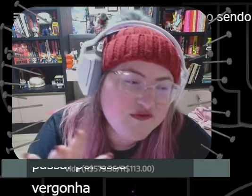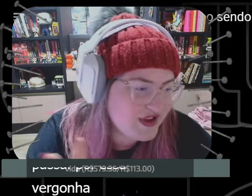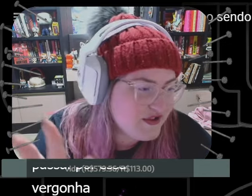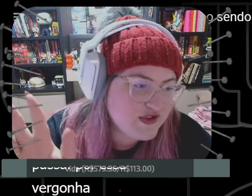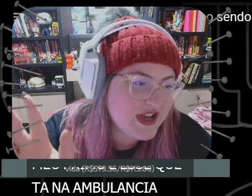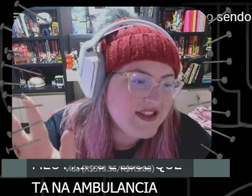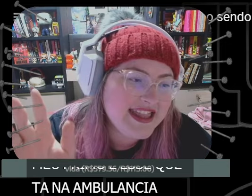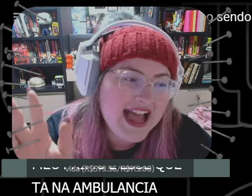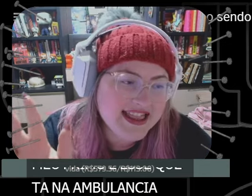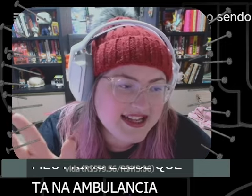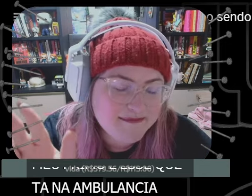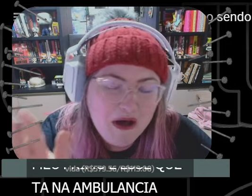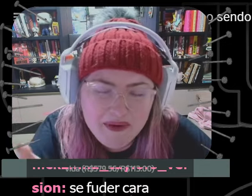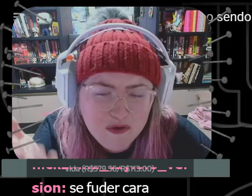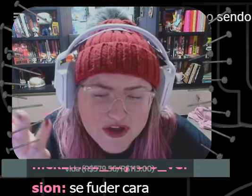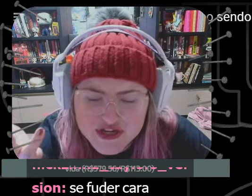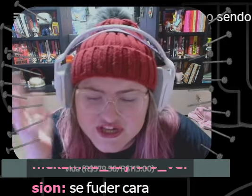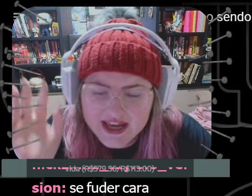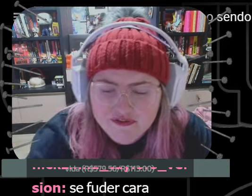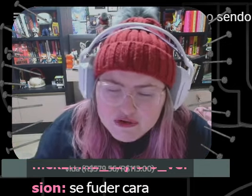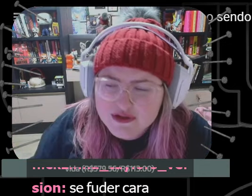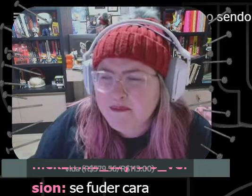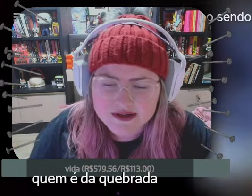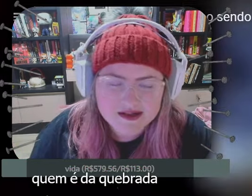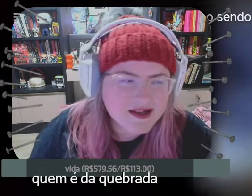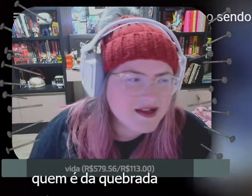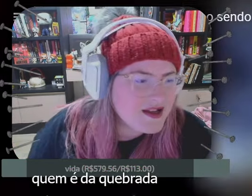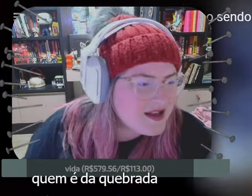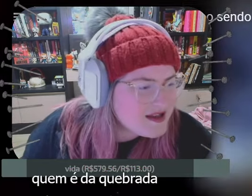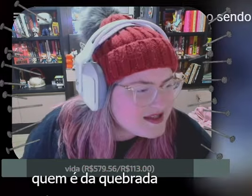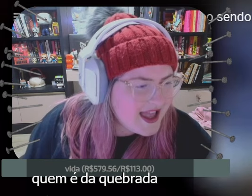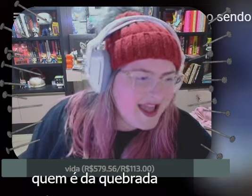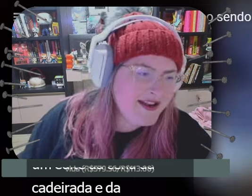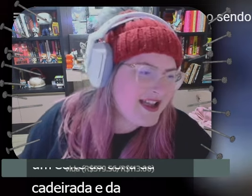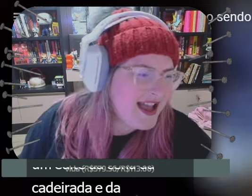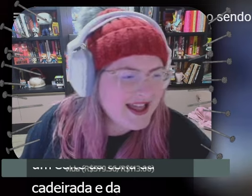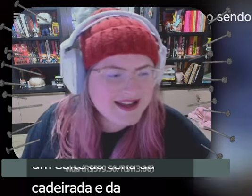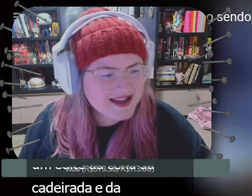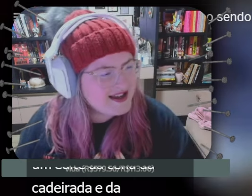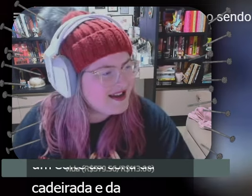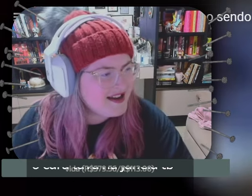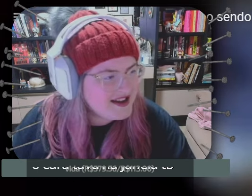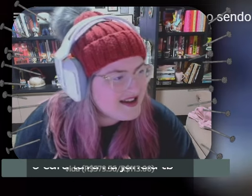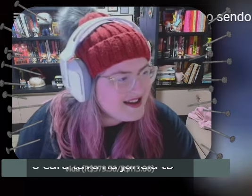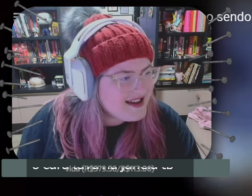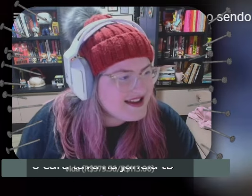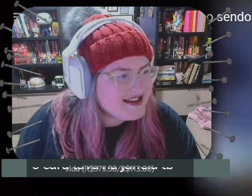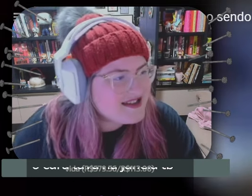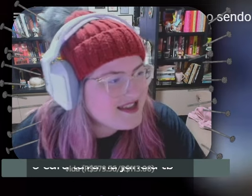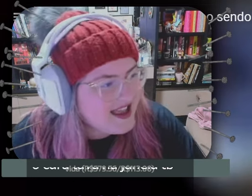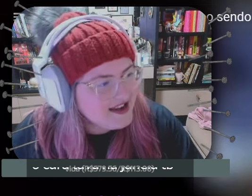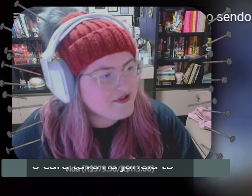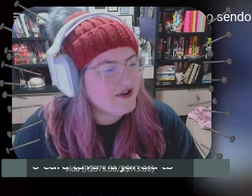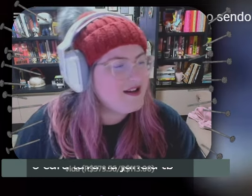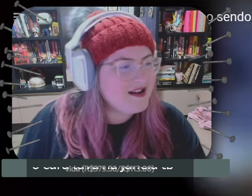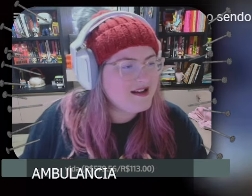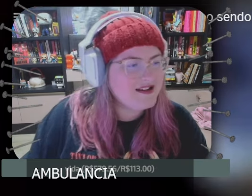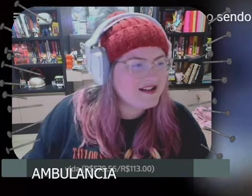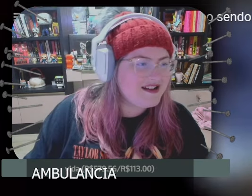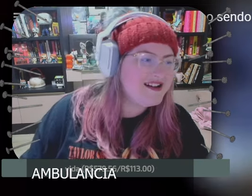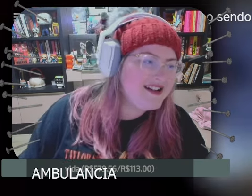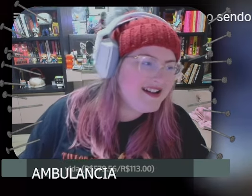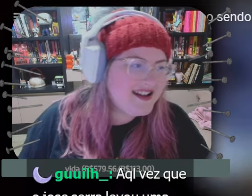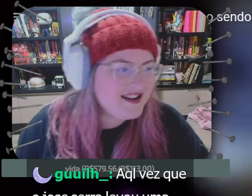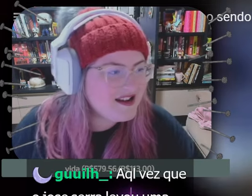fica tranquilo, que isso aí não é nada. Mal pegou em ti, filho da... Nael Diamante Nova Vá mandou R$10,13. Sério. Só mim